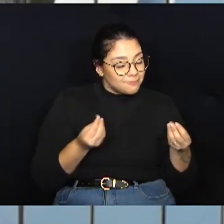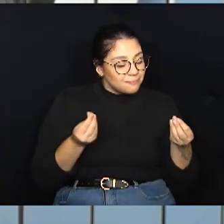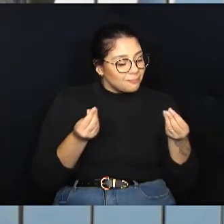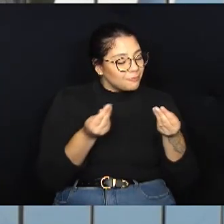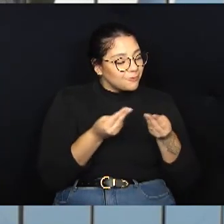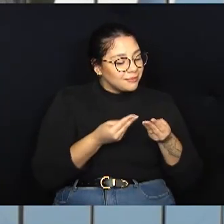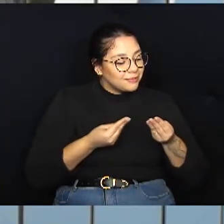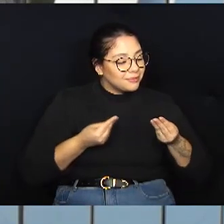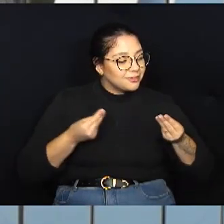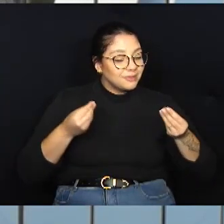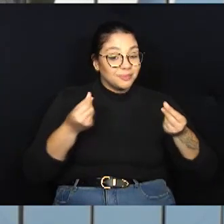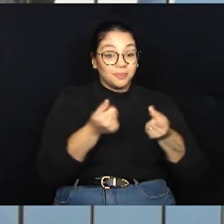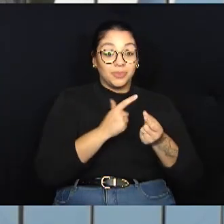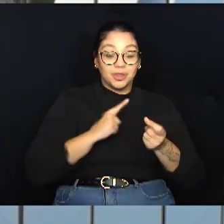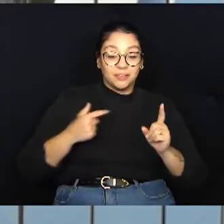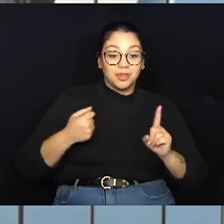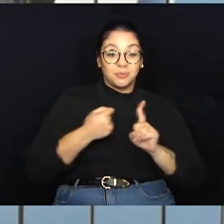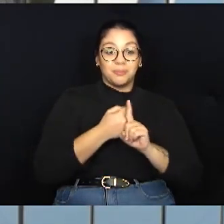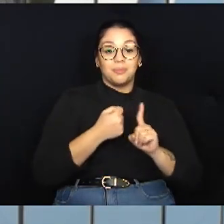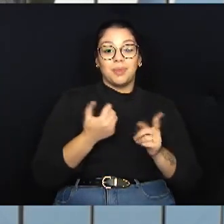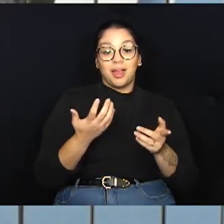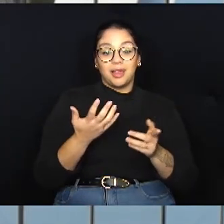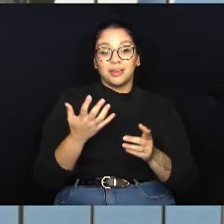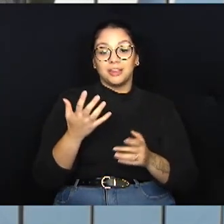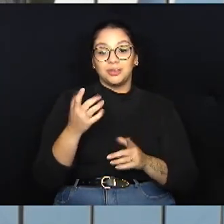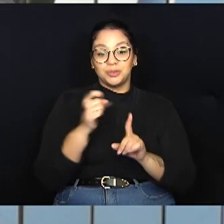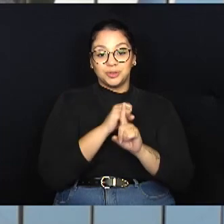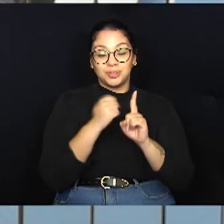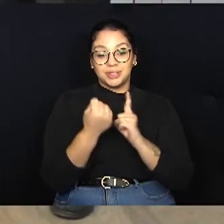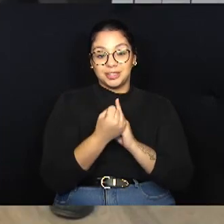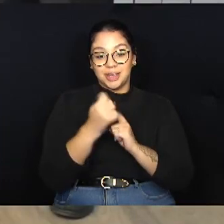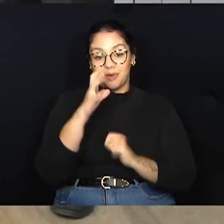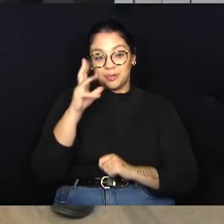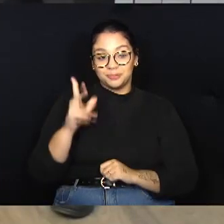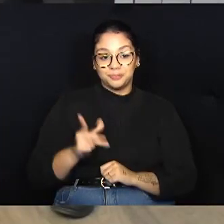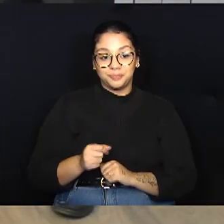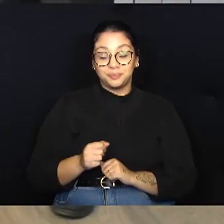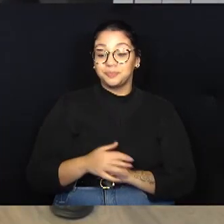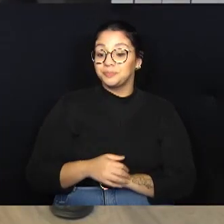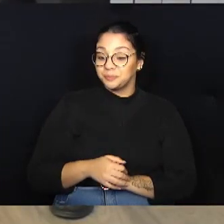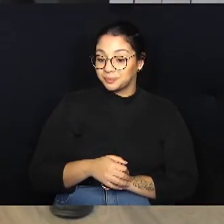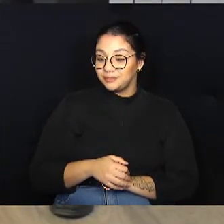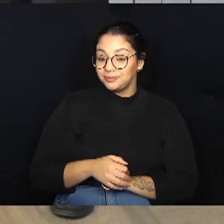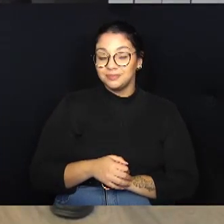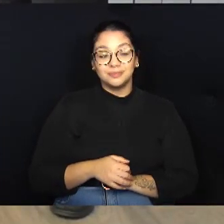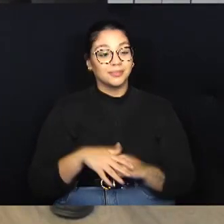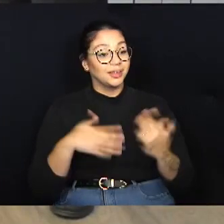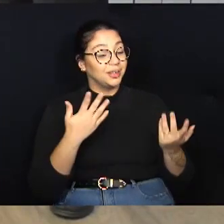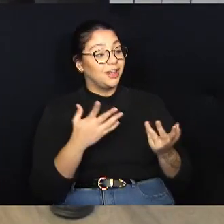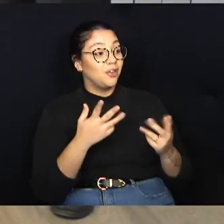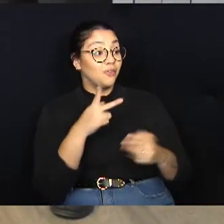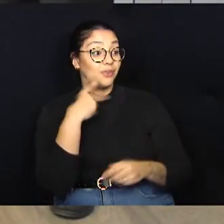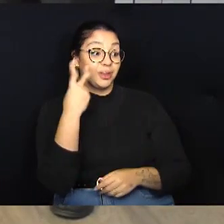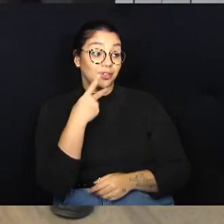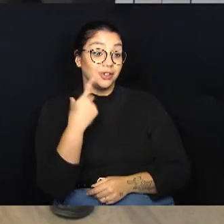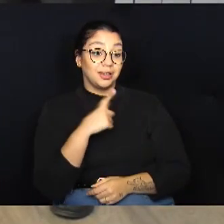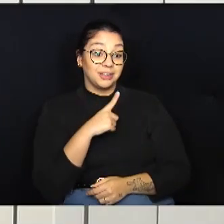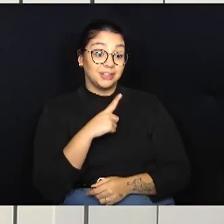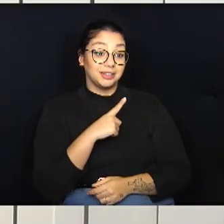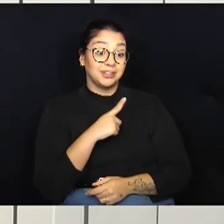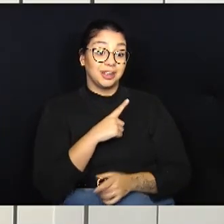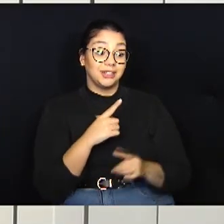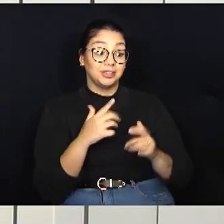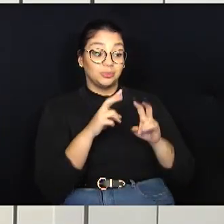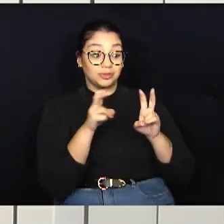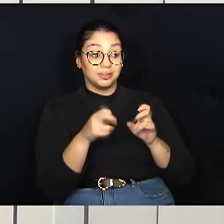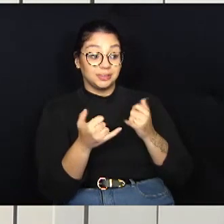ao impacto cultural dos povos africanos. É isso. E, vereador, infelizmente, a gente fala sobre um assunto relacionado, que é a